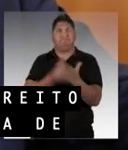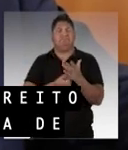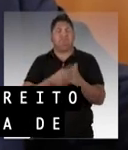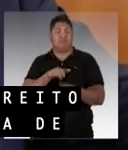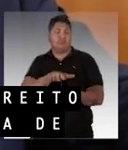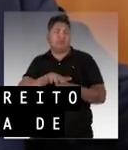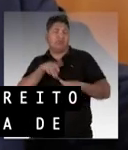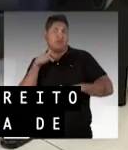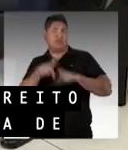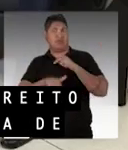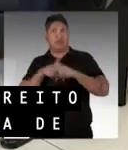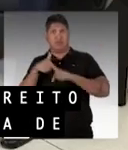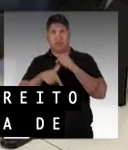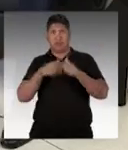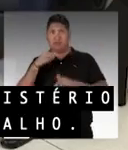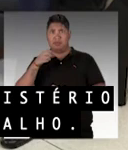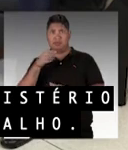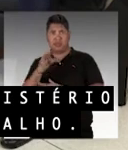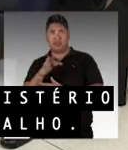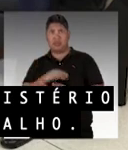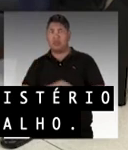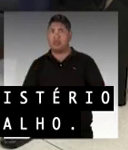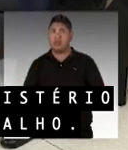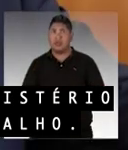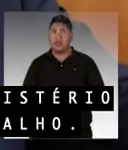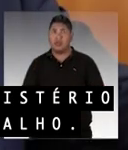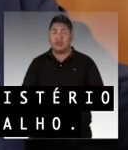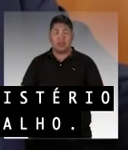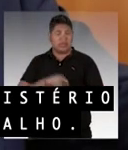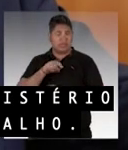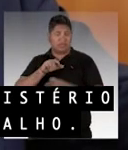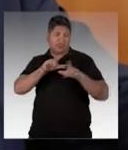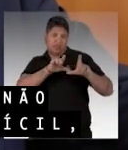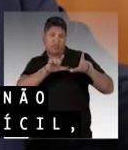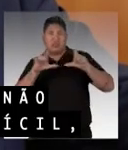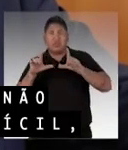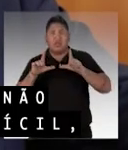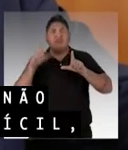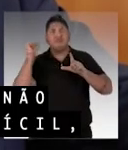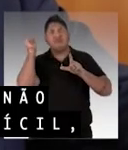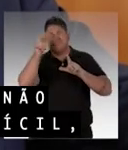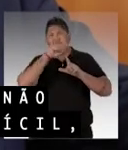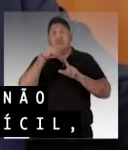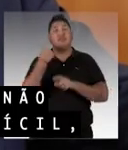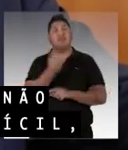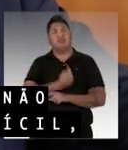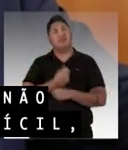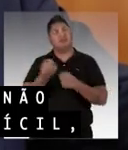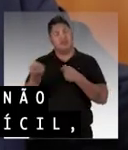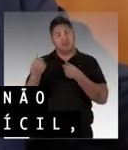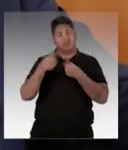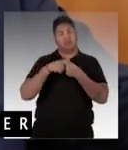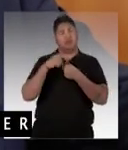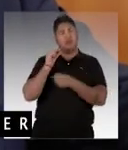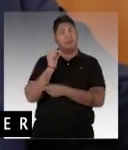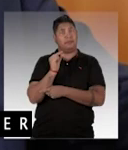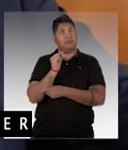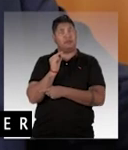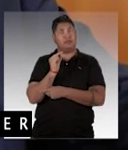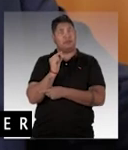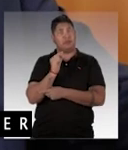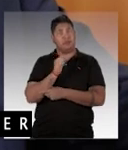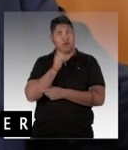sobre o dia de trabalho, o X-Trabalho e o Ministério Público do Trabalho. Nesse cenário, que eu não tenho dúvida que é difícil, a gente tem que